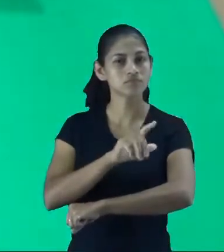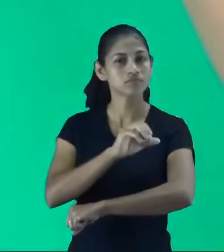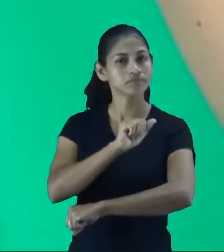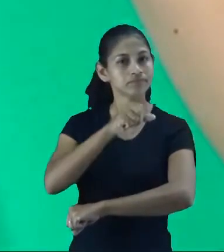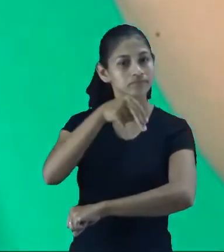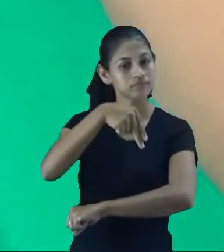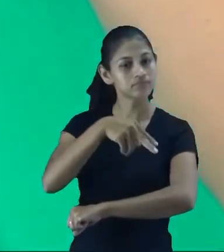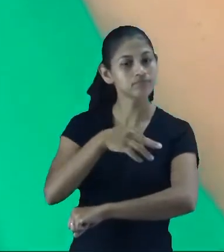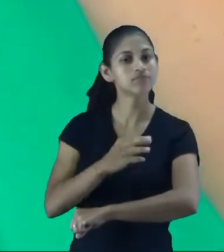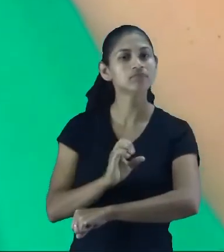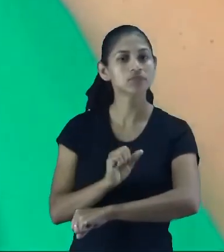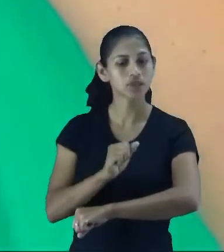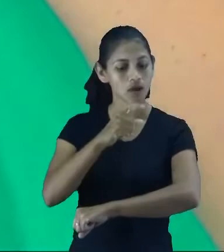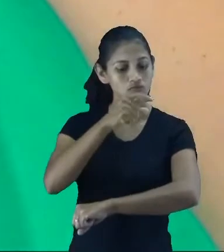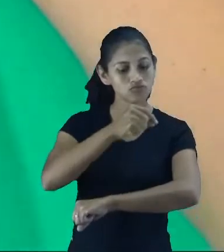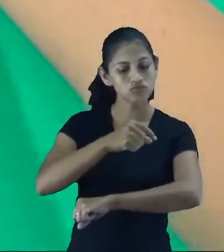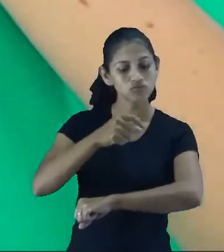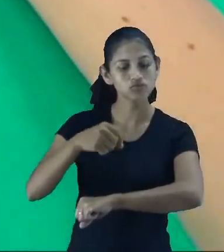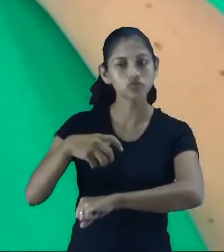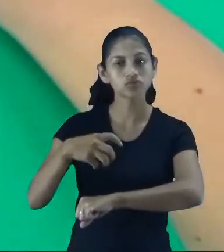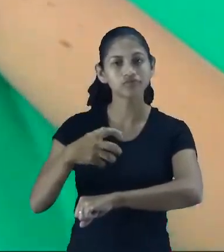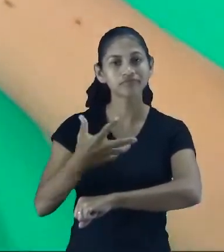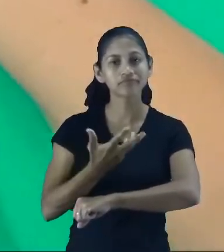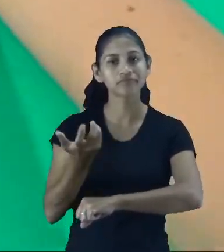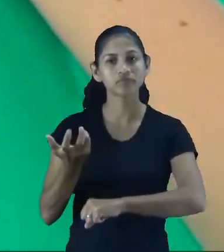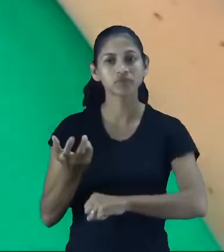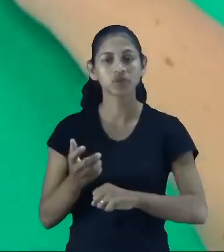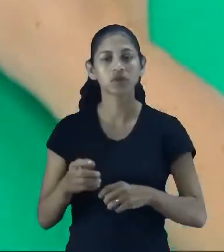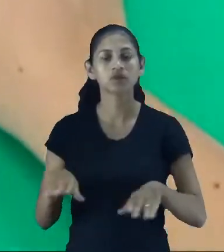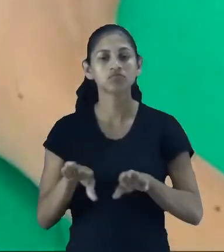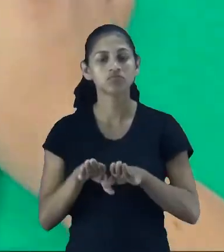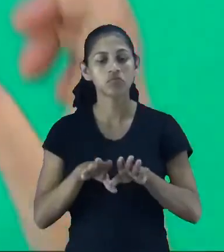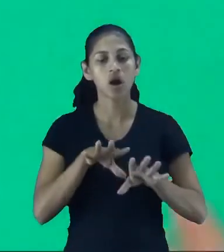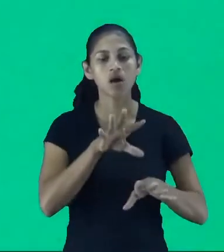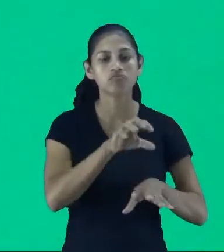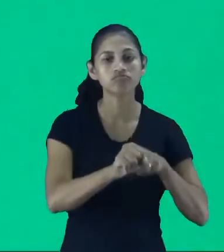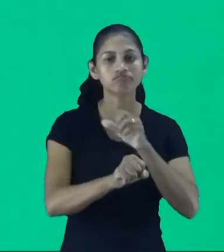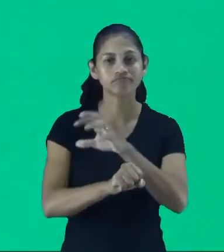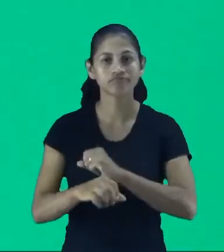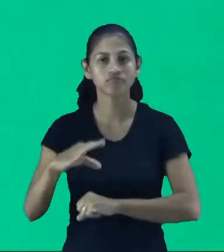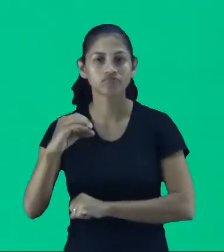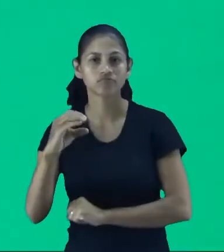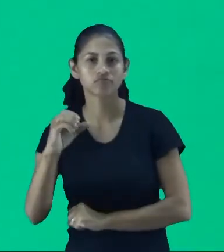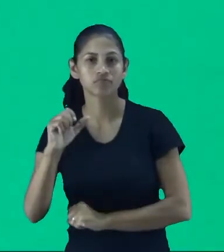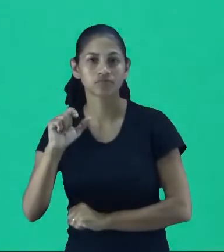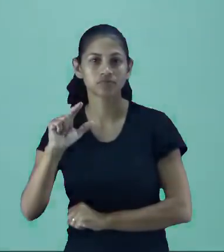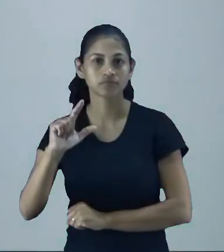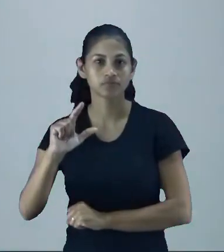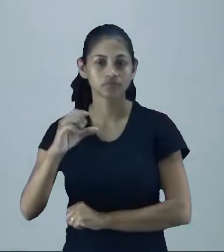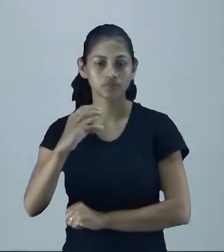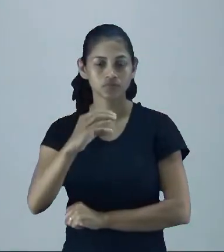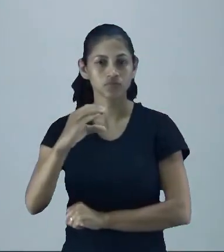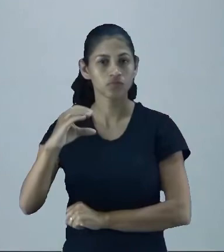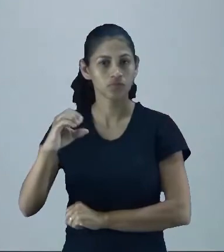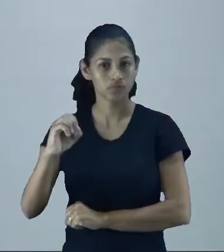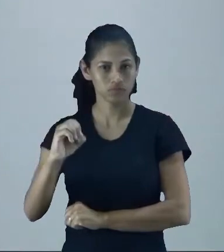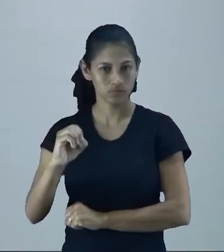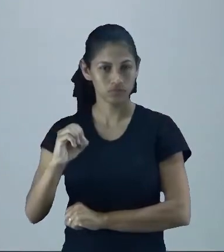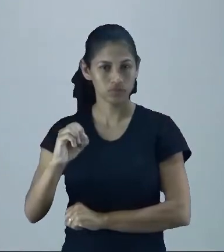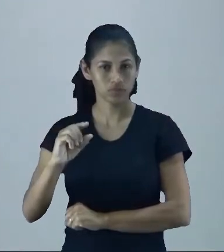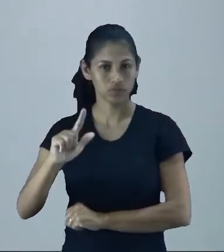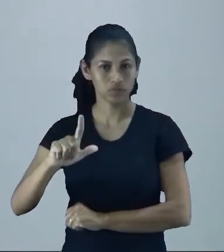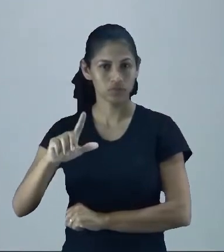né? Eles começaram a plantar e a colher, quando eles começaram a criar raízes em mais lugares, e